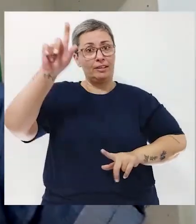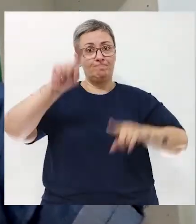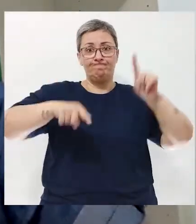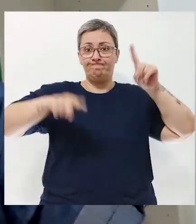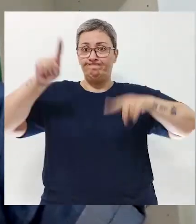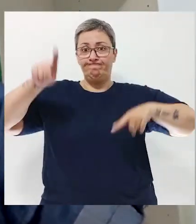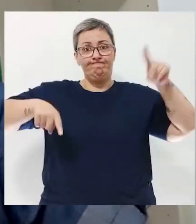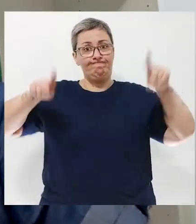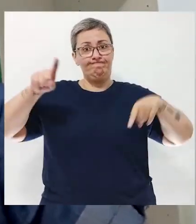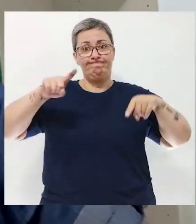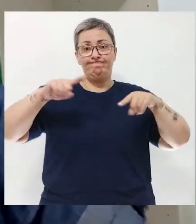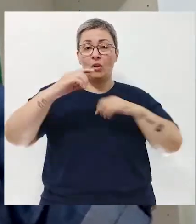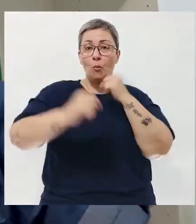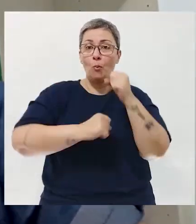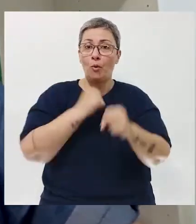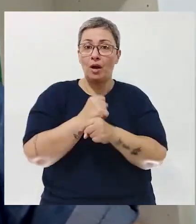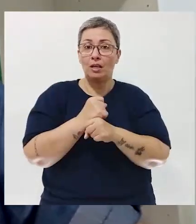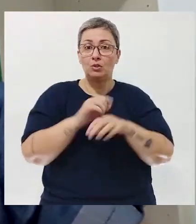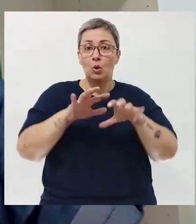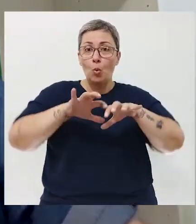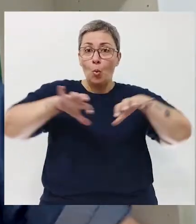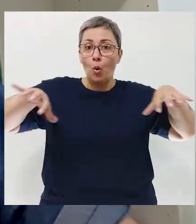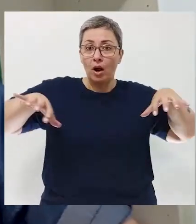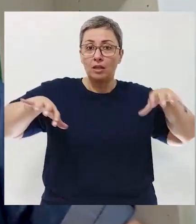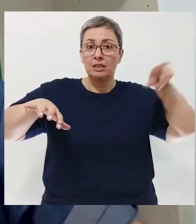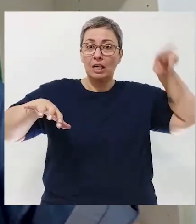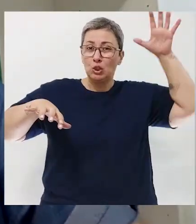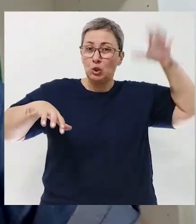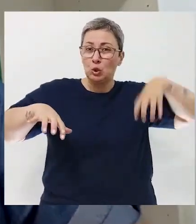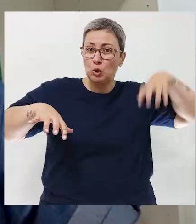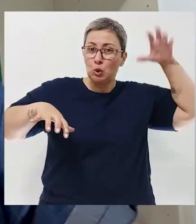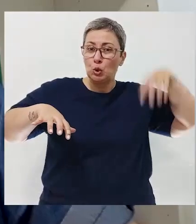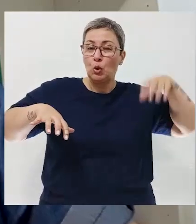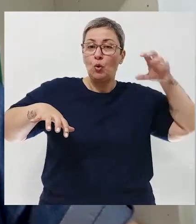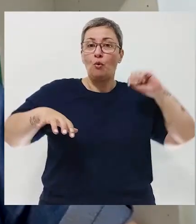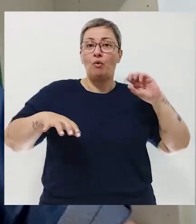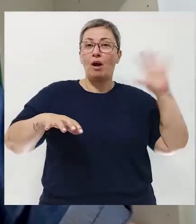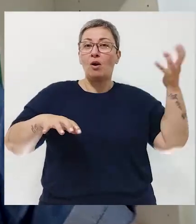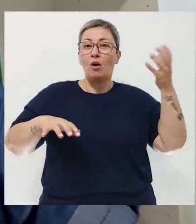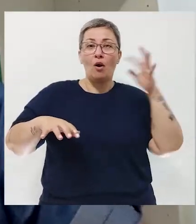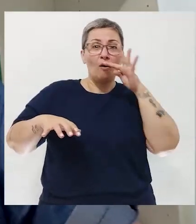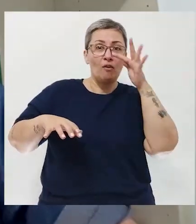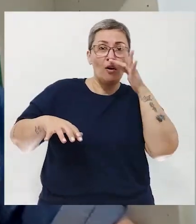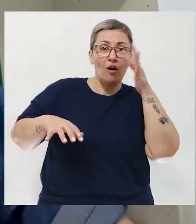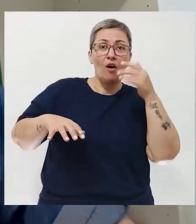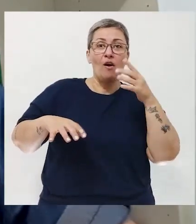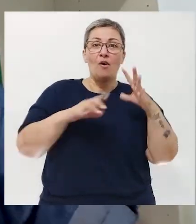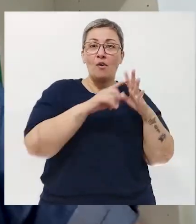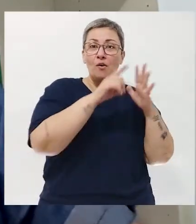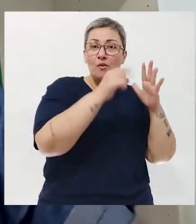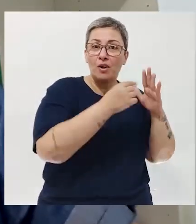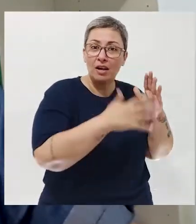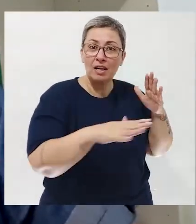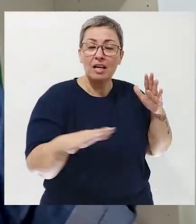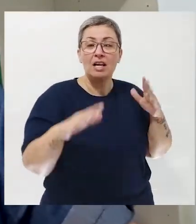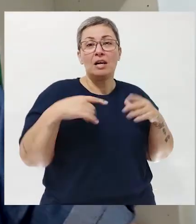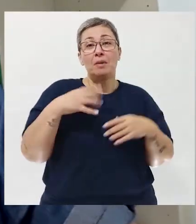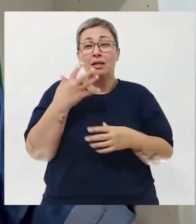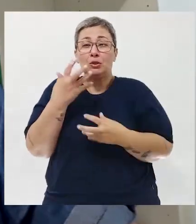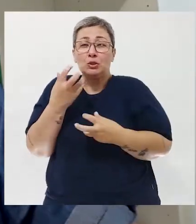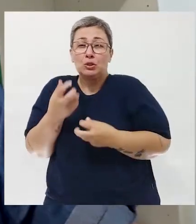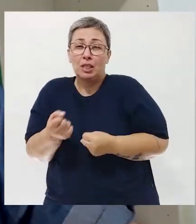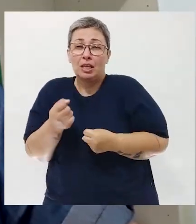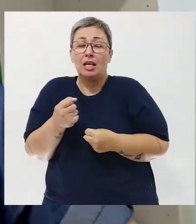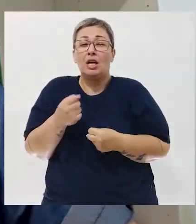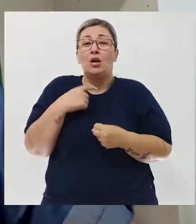do ano, tendo dois períodos bem distintos: o chuvoso entre as estações da primavera e verão e o mais seco entre as estações do outono